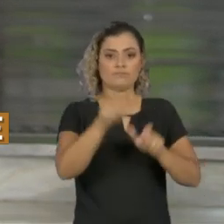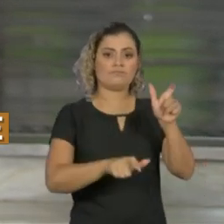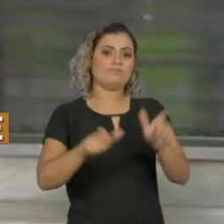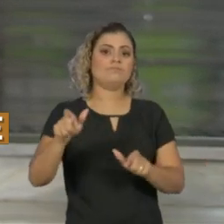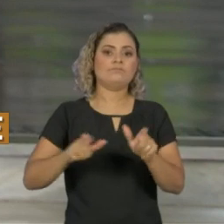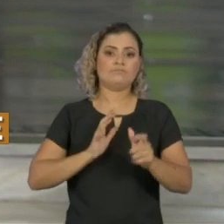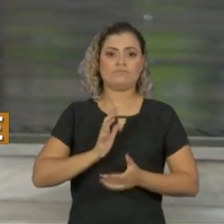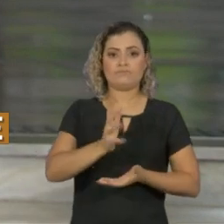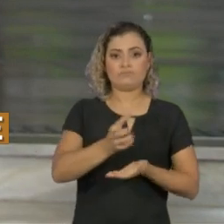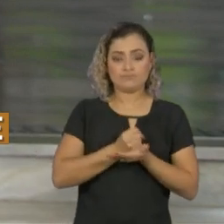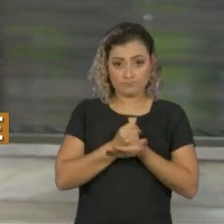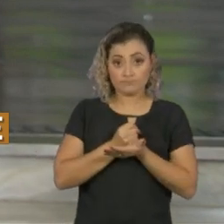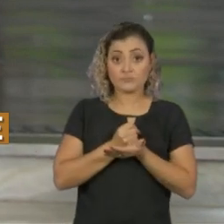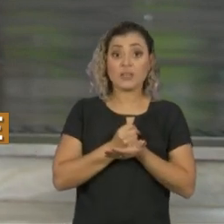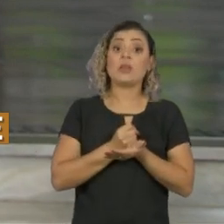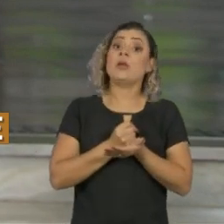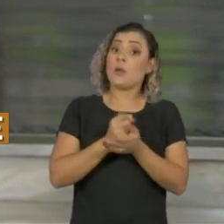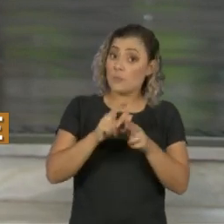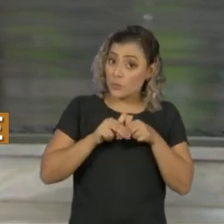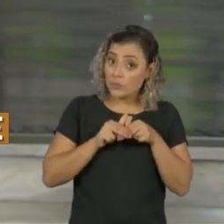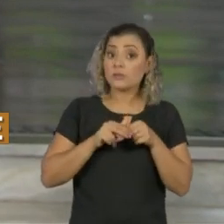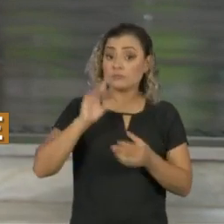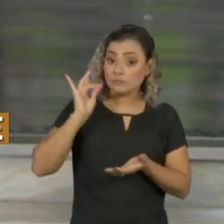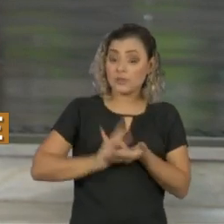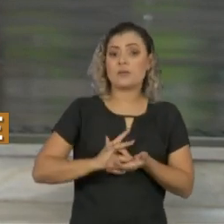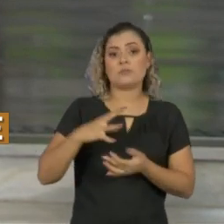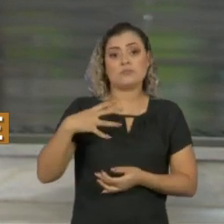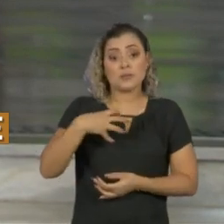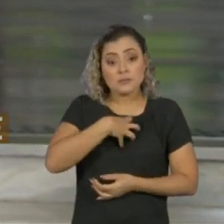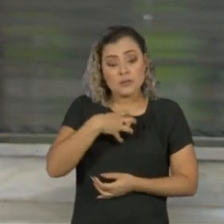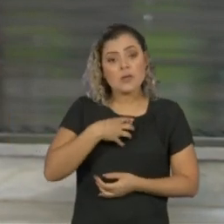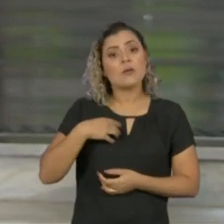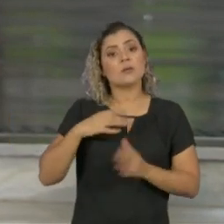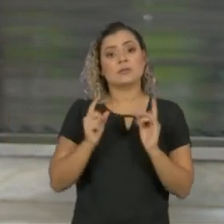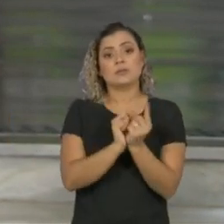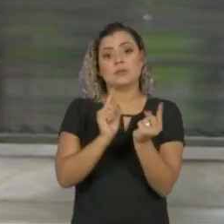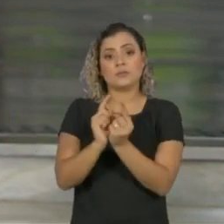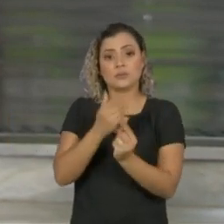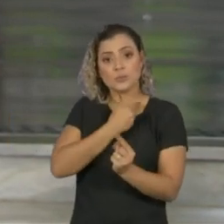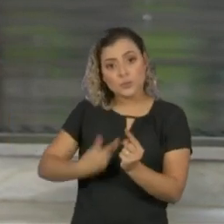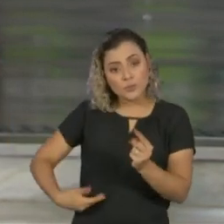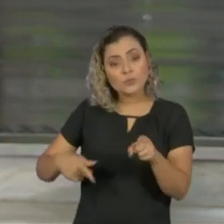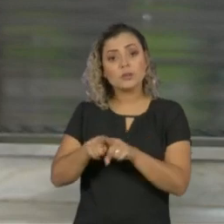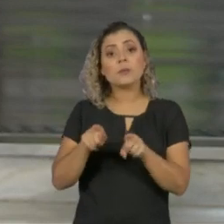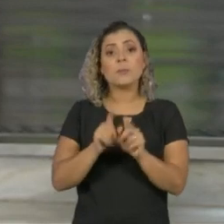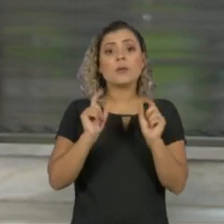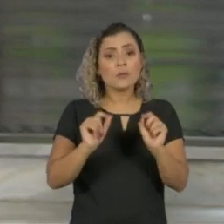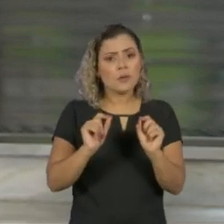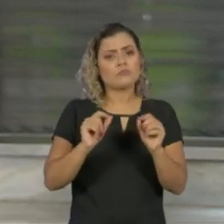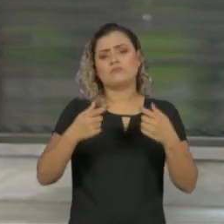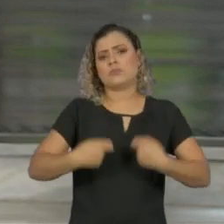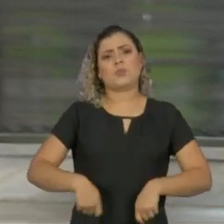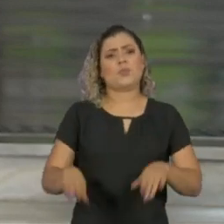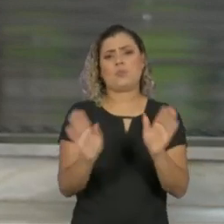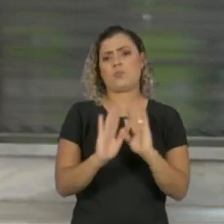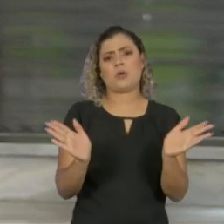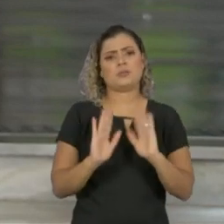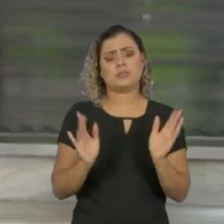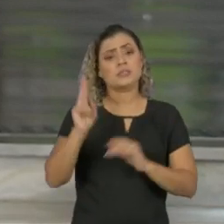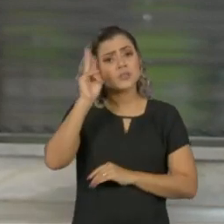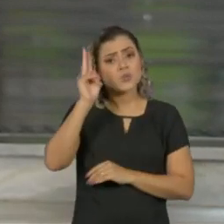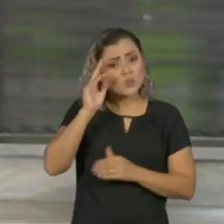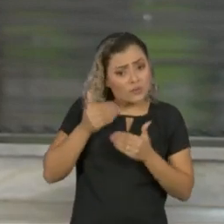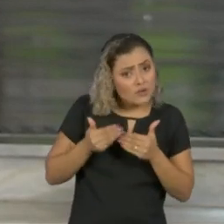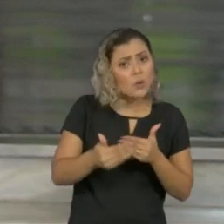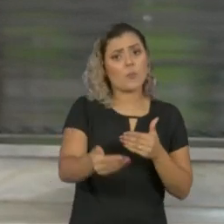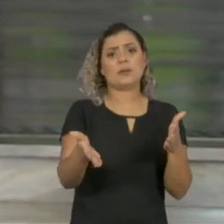absoluta. Segunda medida, suspensão das atividades de serviços públicos estaduais não essenciais a partir de segunda-feira,